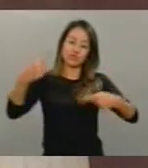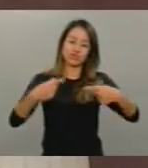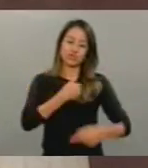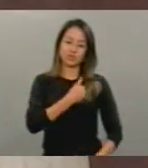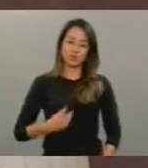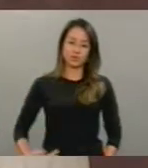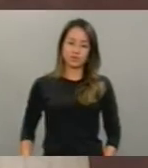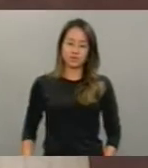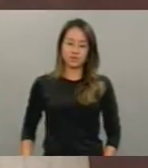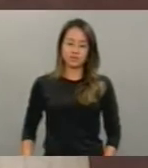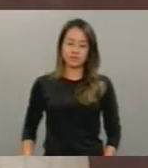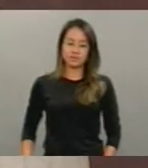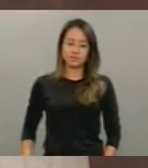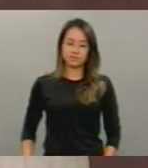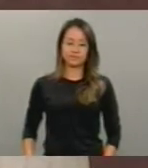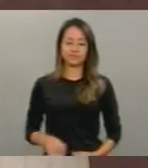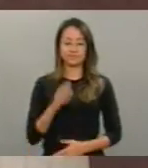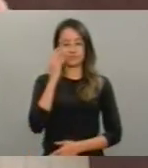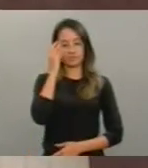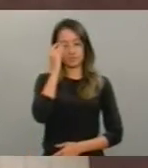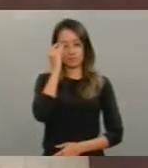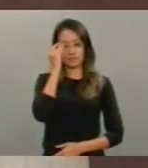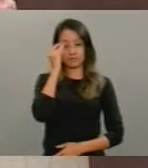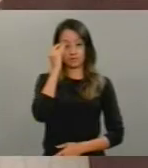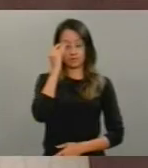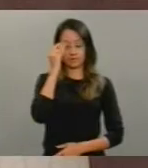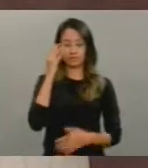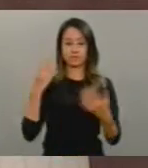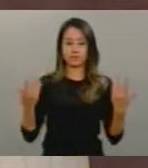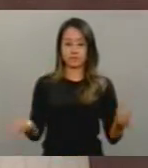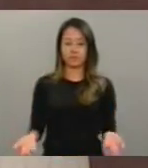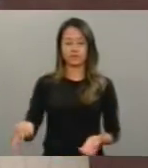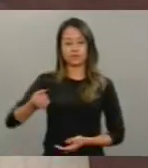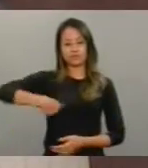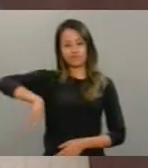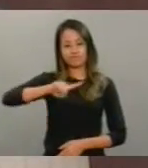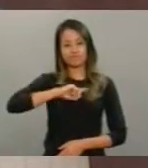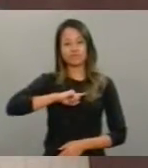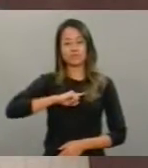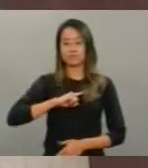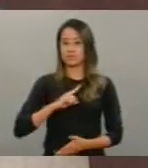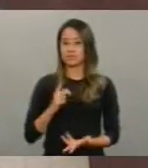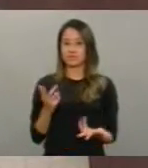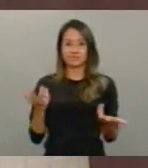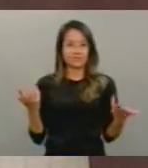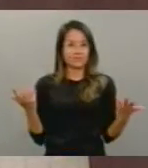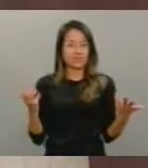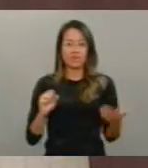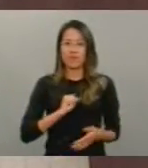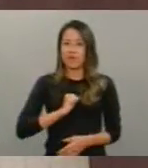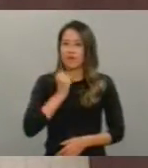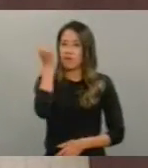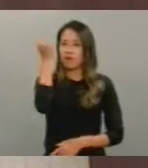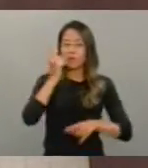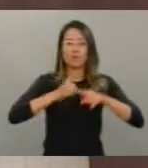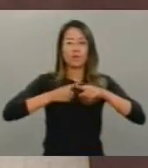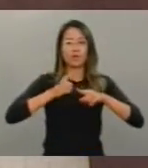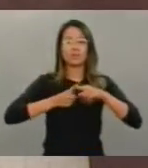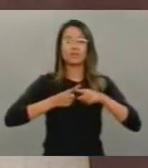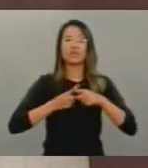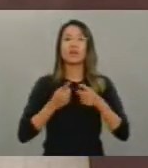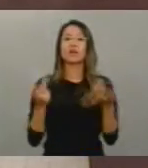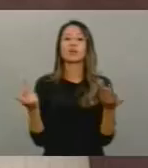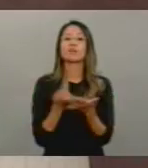afirmativas. Qual não é a nossa indignação após editar essas